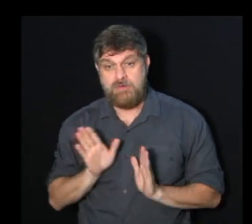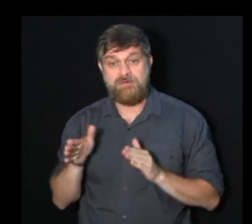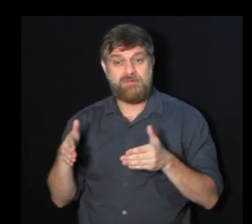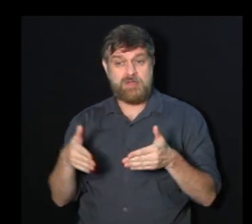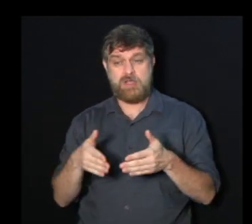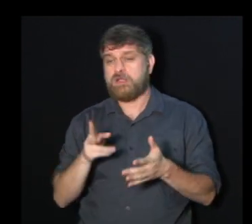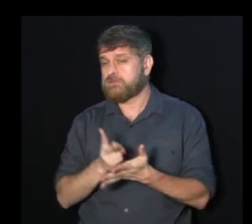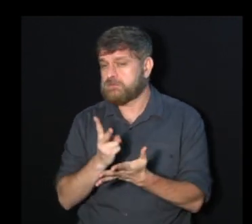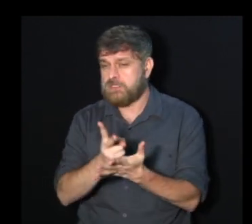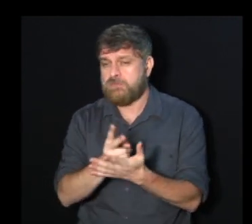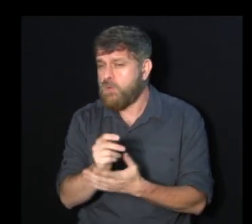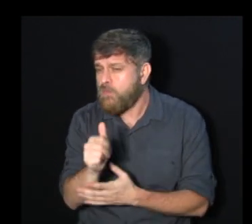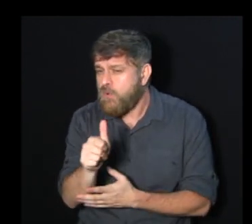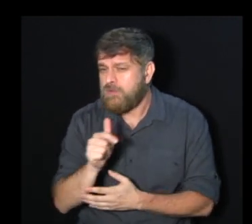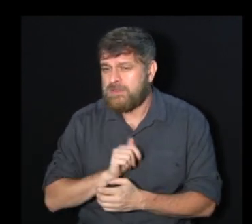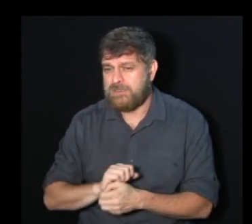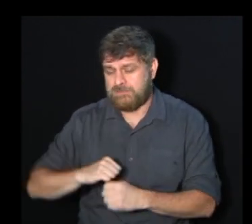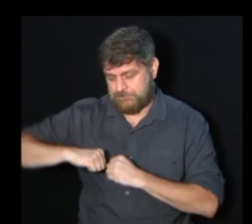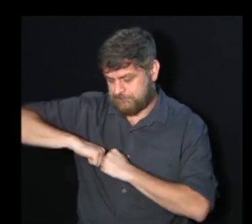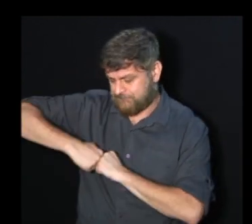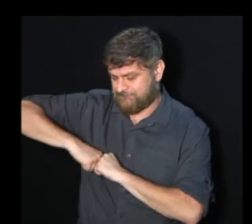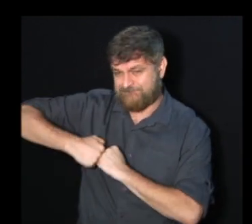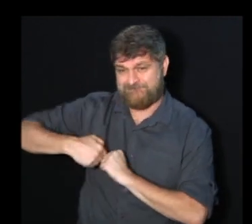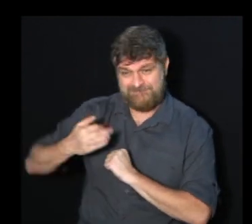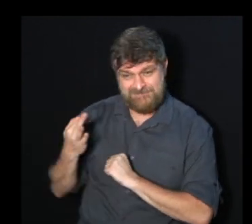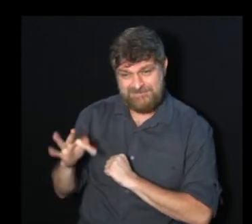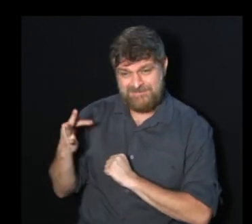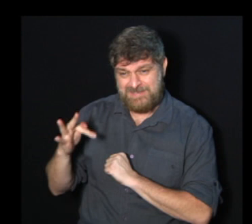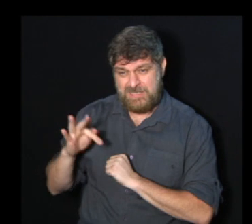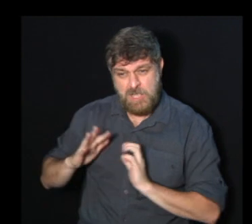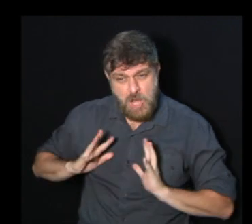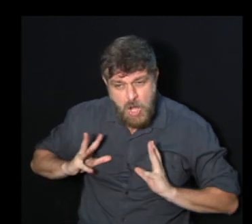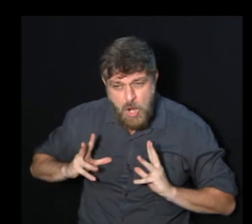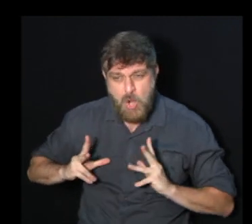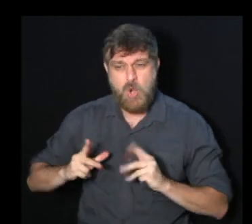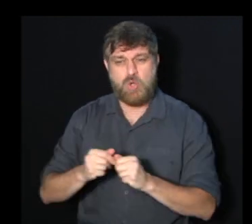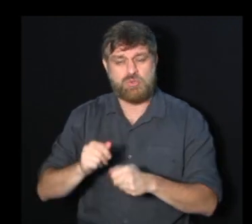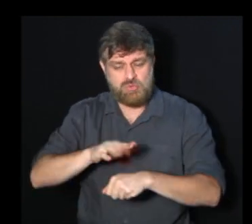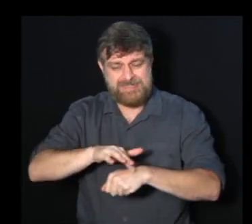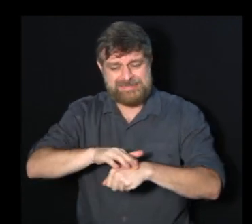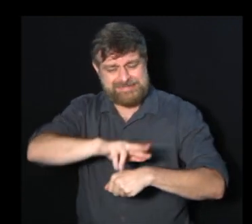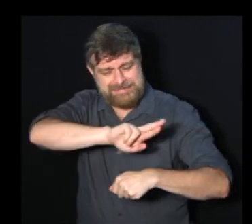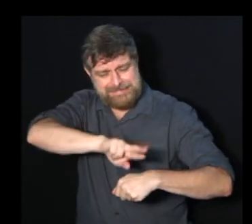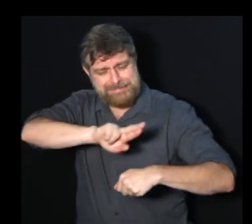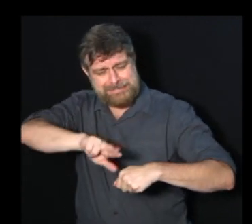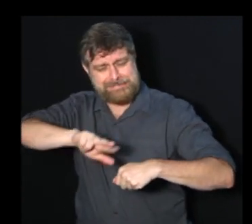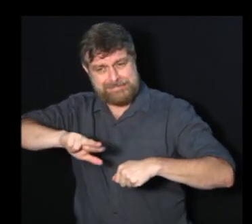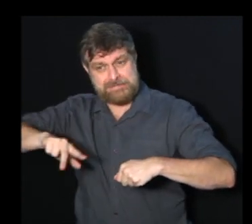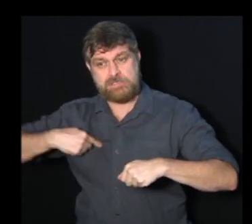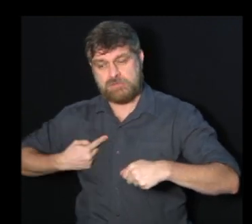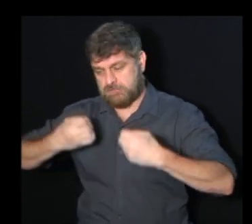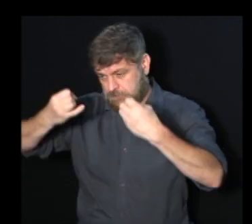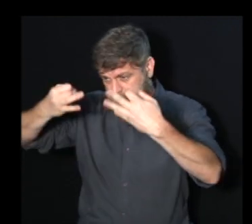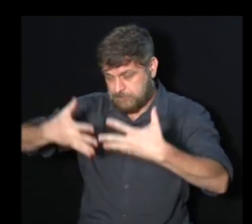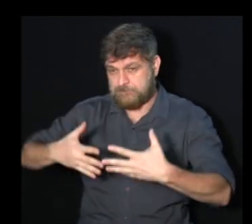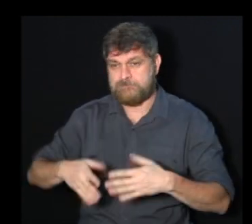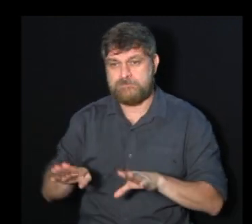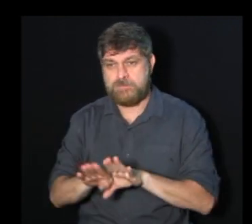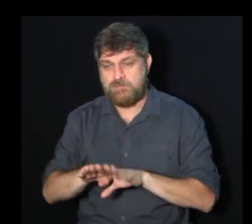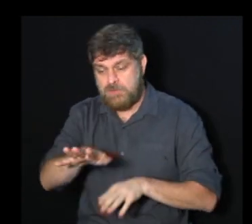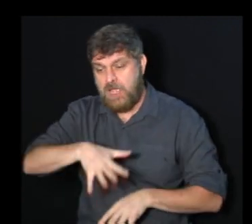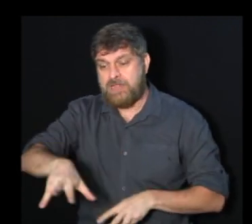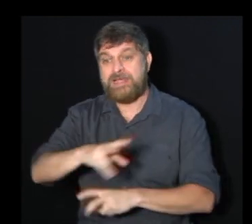um pouquinho, não só na artrose, mas como todas as patologias aí, no nosso caso, da